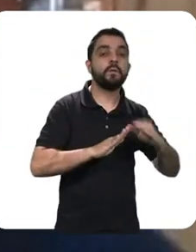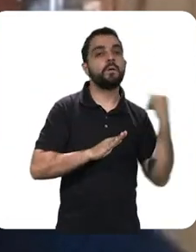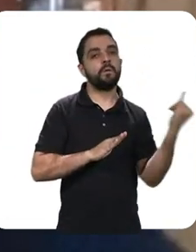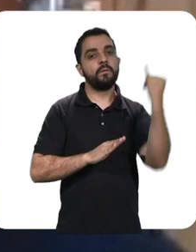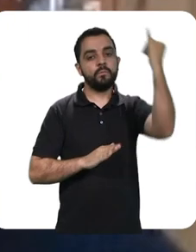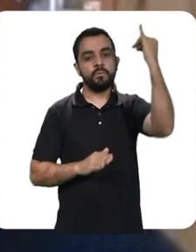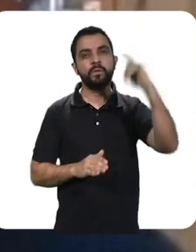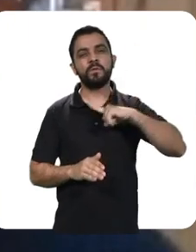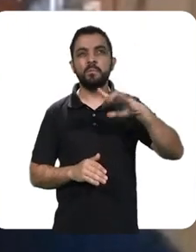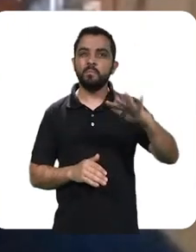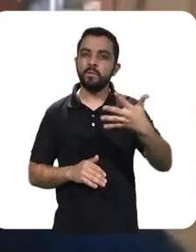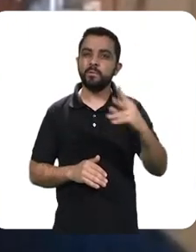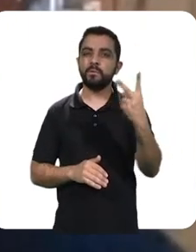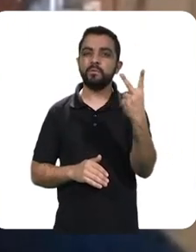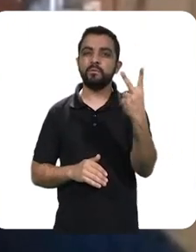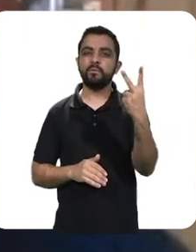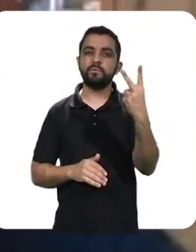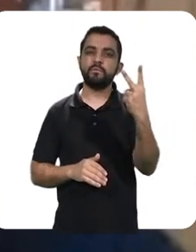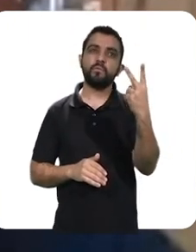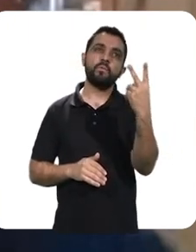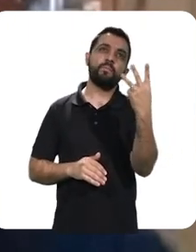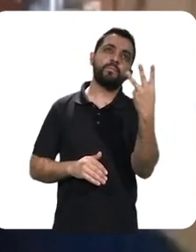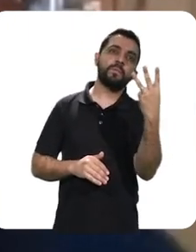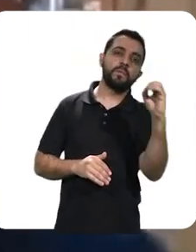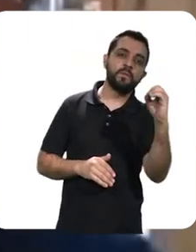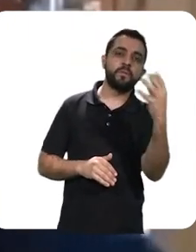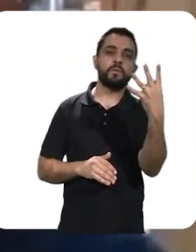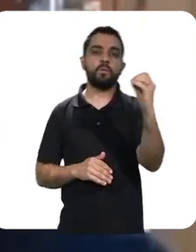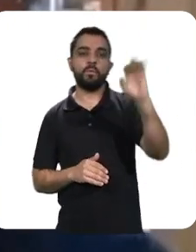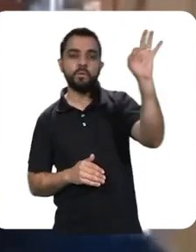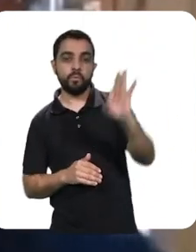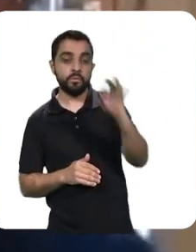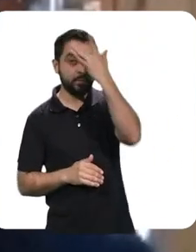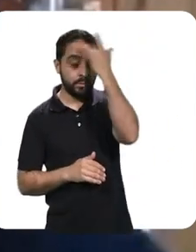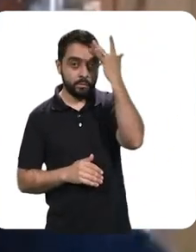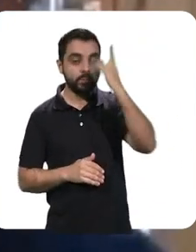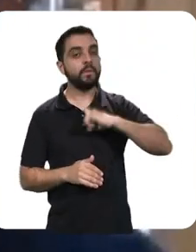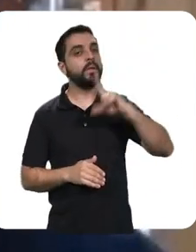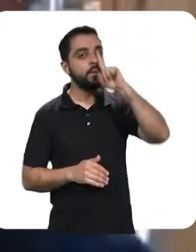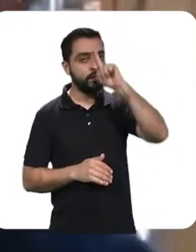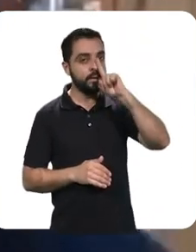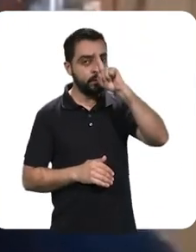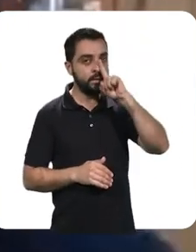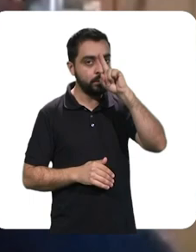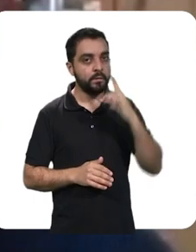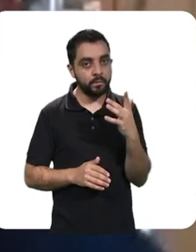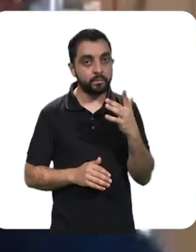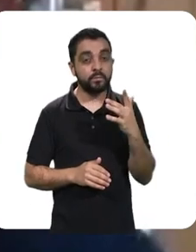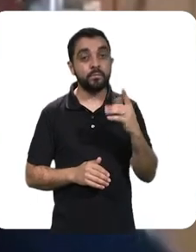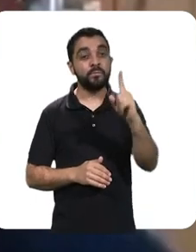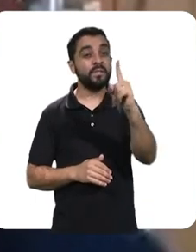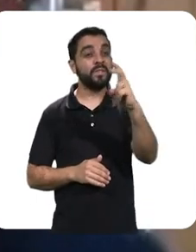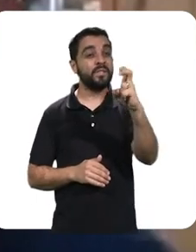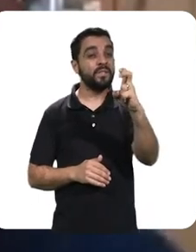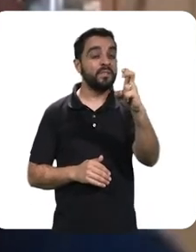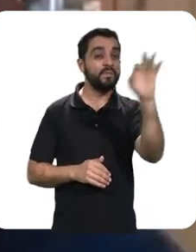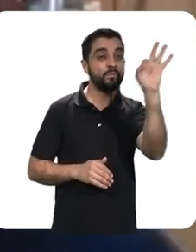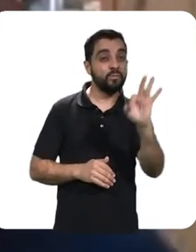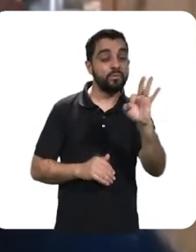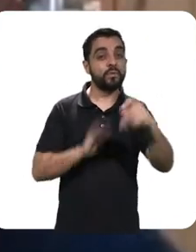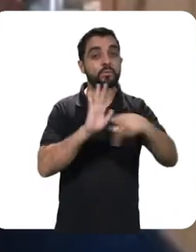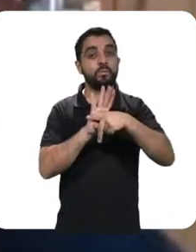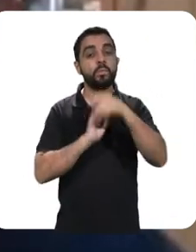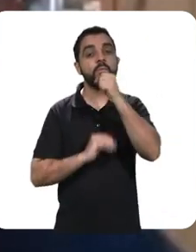número imenso de brasileiros, aí entre 20% e 40% da população brasileira tem fator de risco, a gente tem entre 10% e 15%